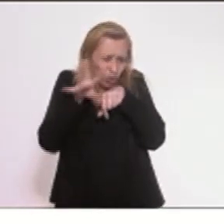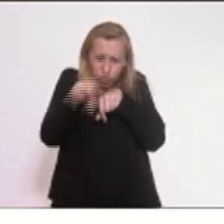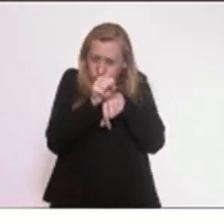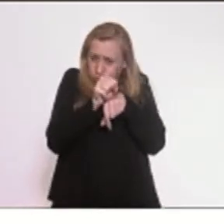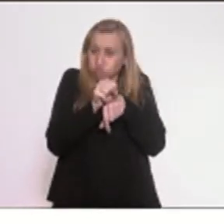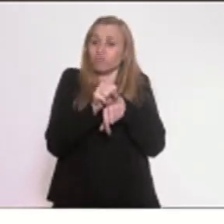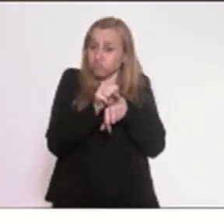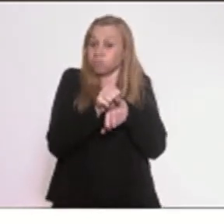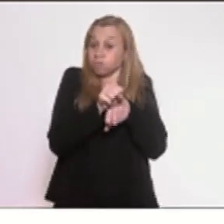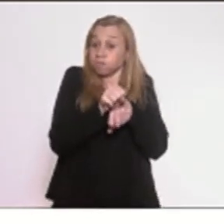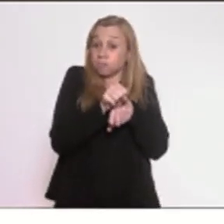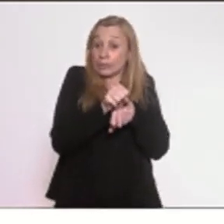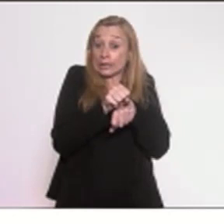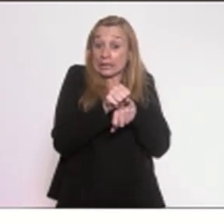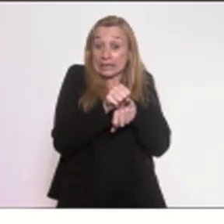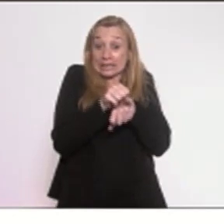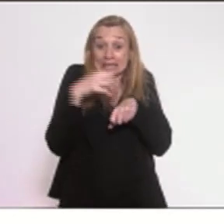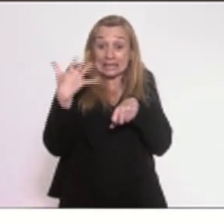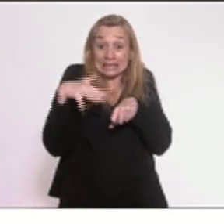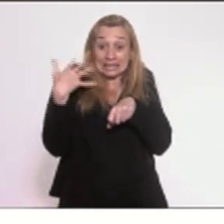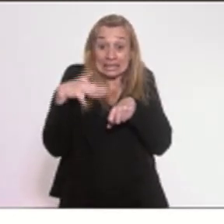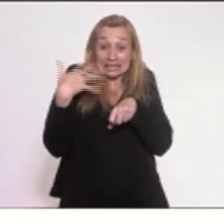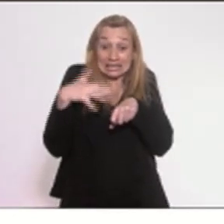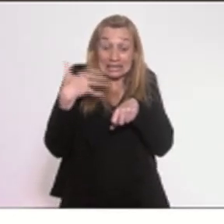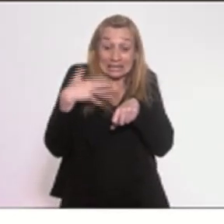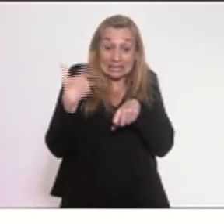contagiosa que chama-se